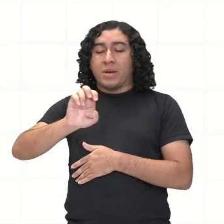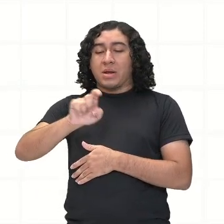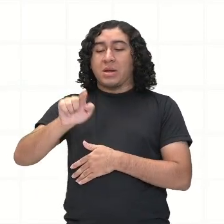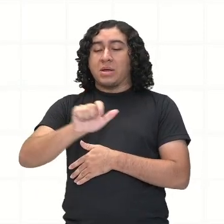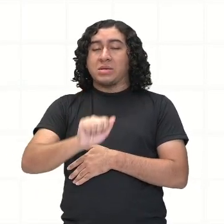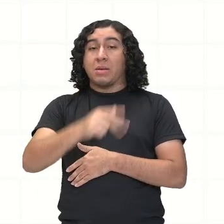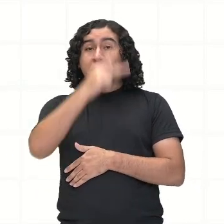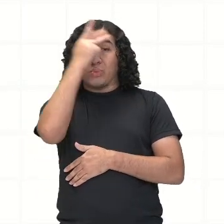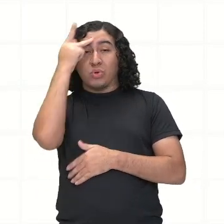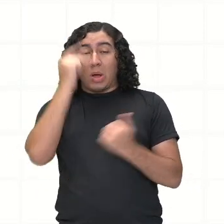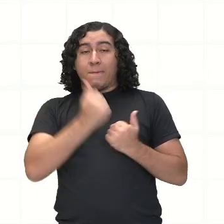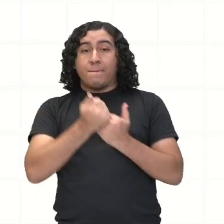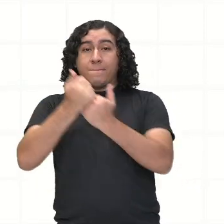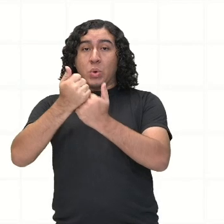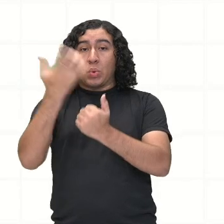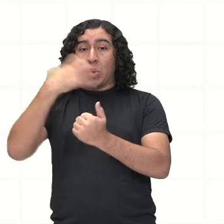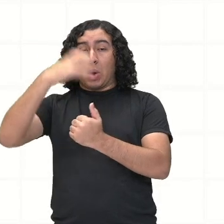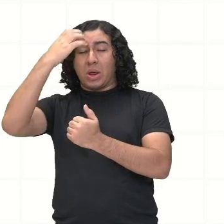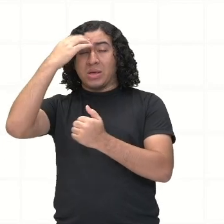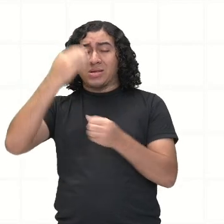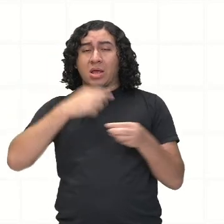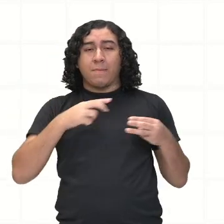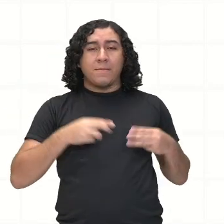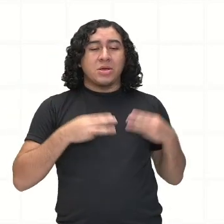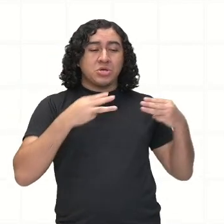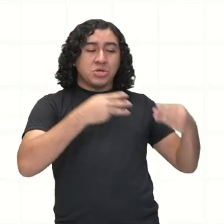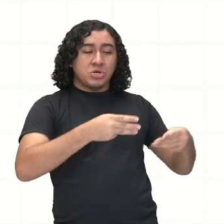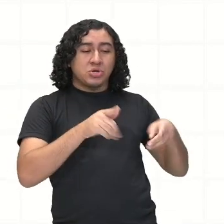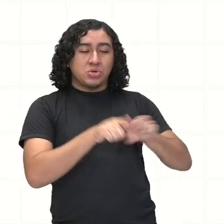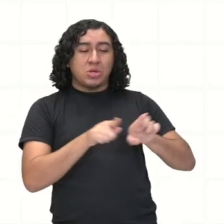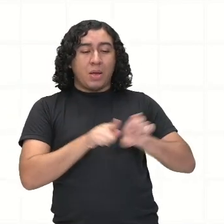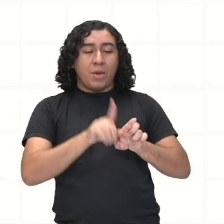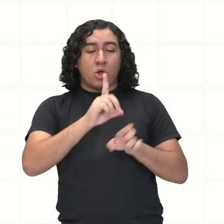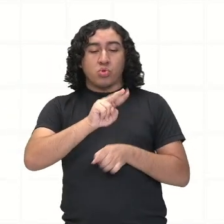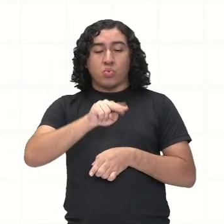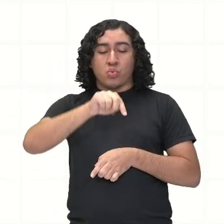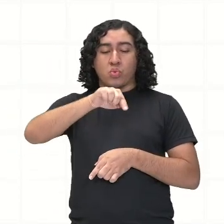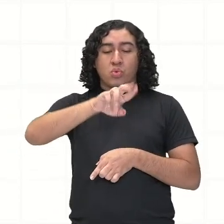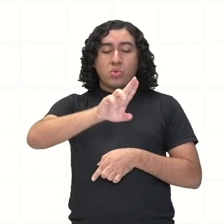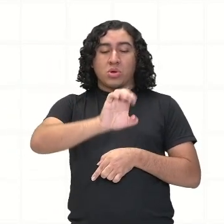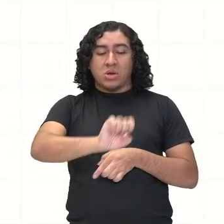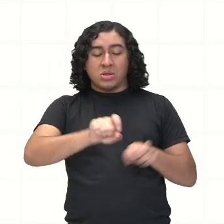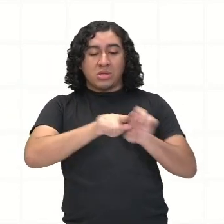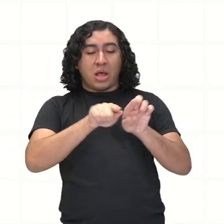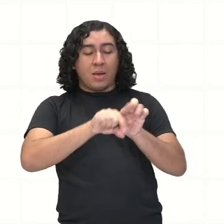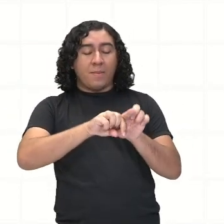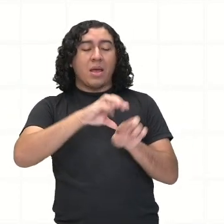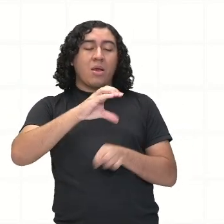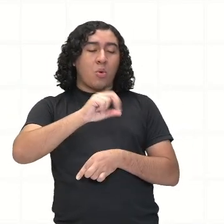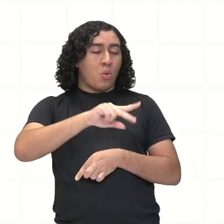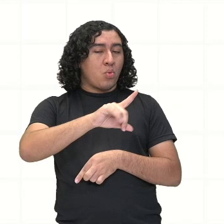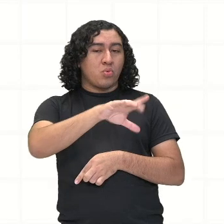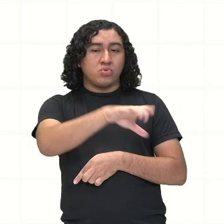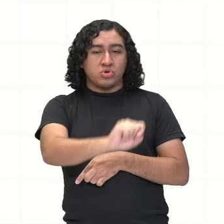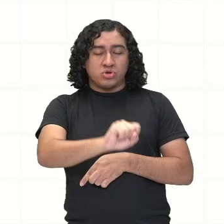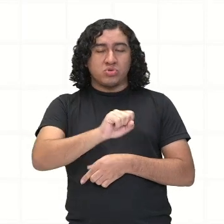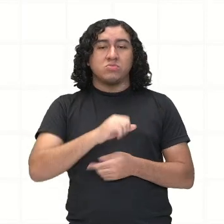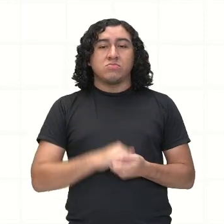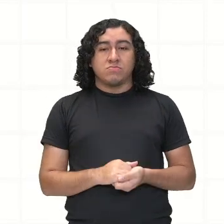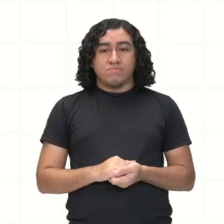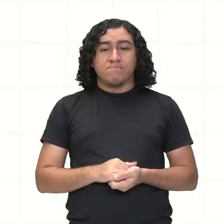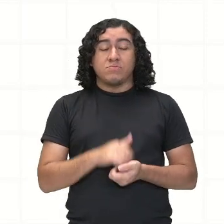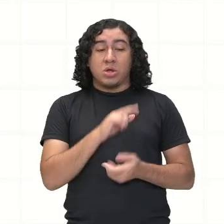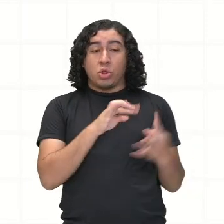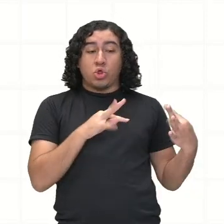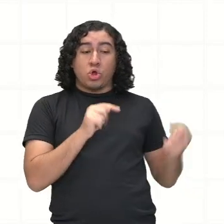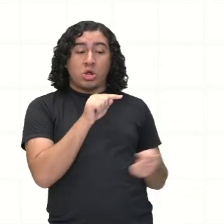este monarca, que vai ser ali os ministros, os duques, os marqueses, os condes. Essas pessoas que estão